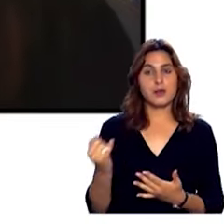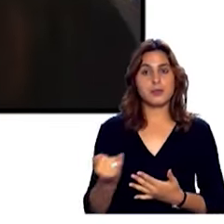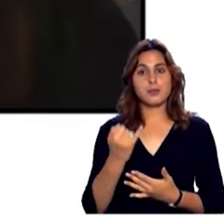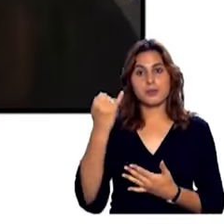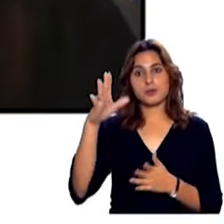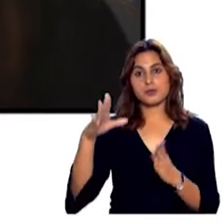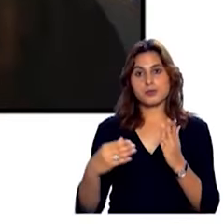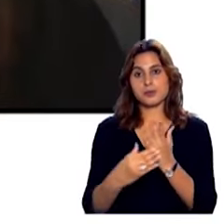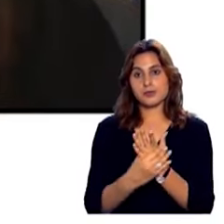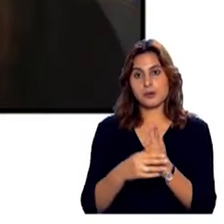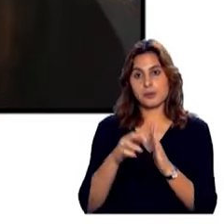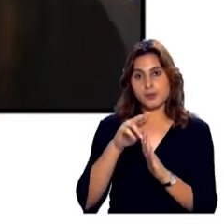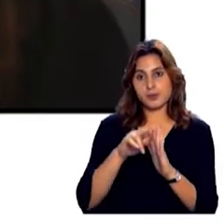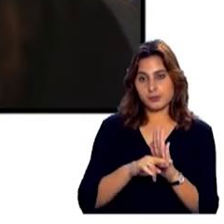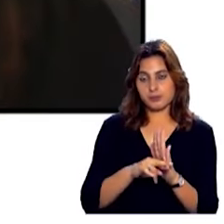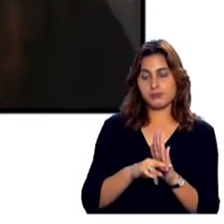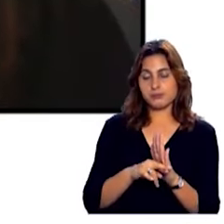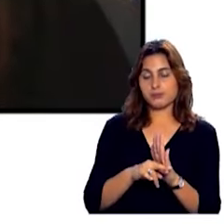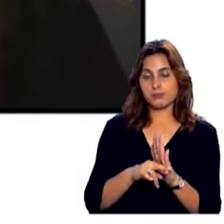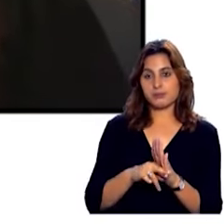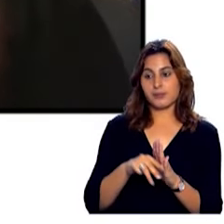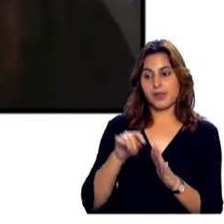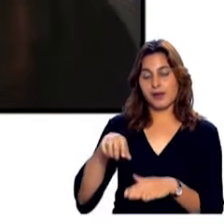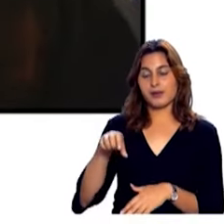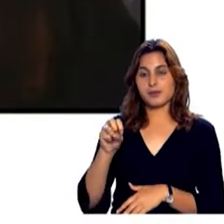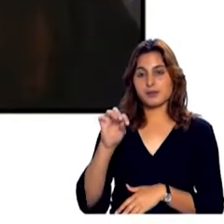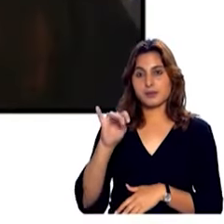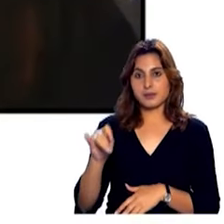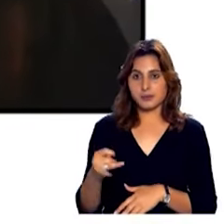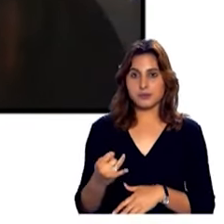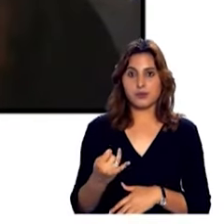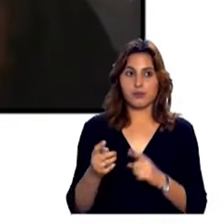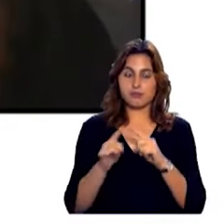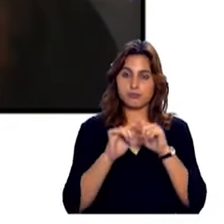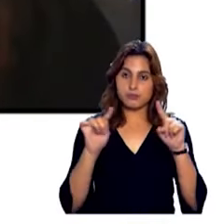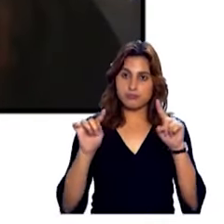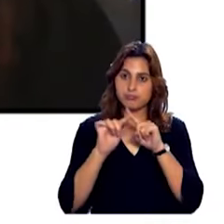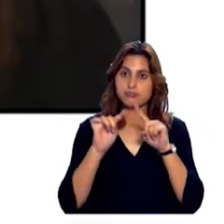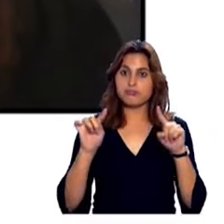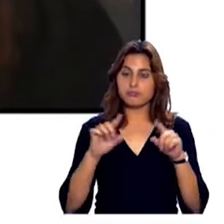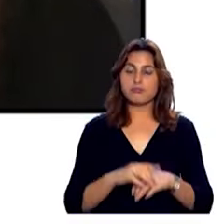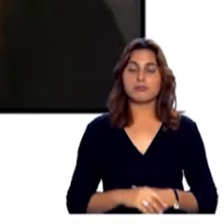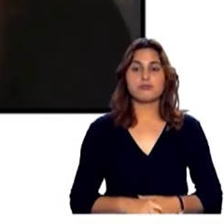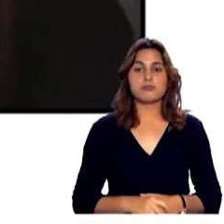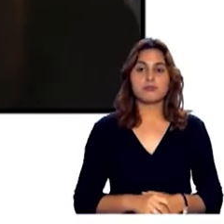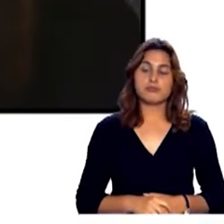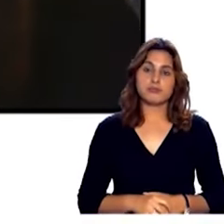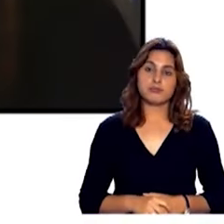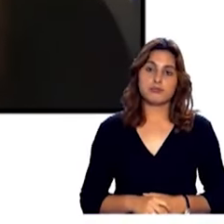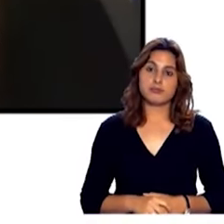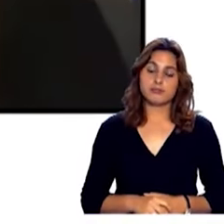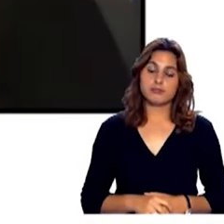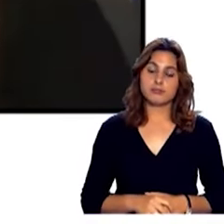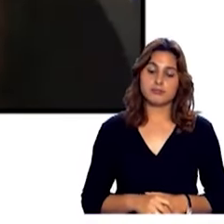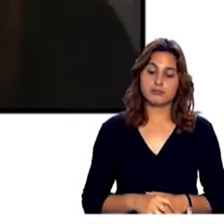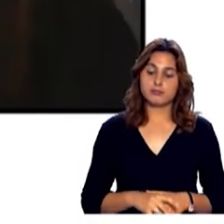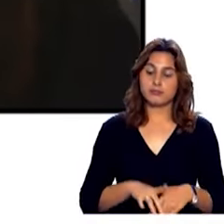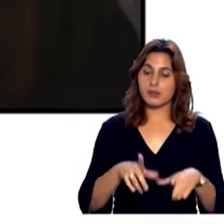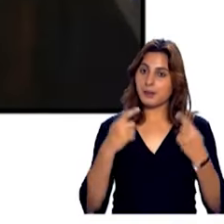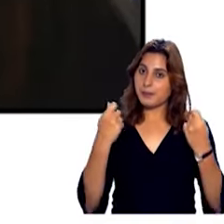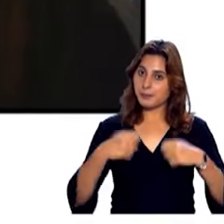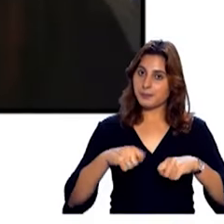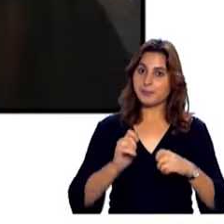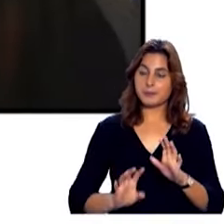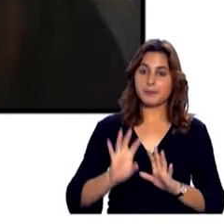pelo regime da relevância eh no STJ por reclamação né Eh isso deveria acontecer